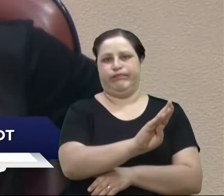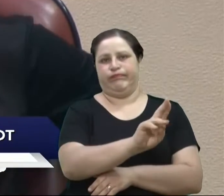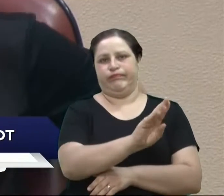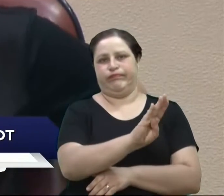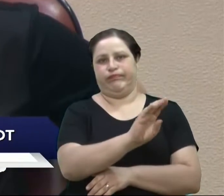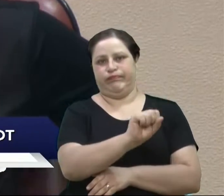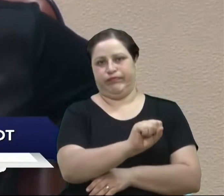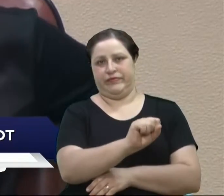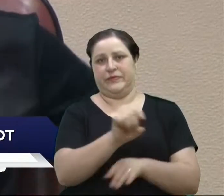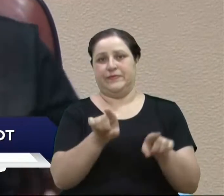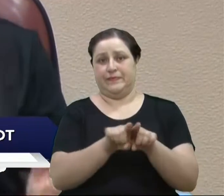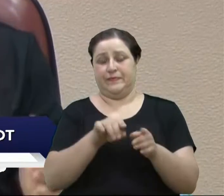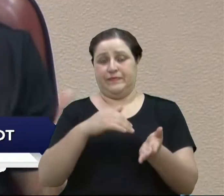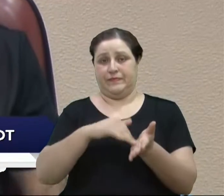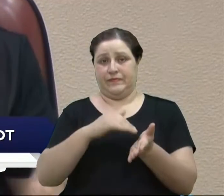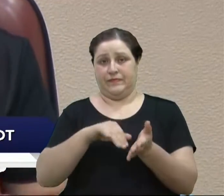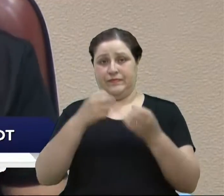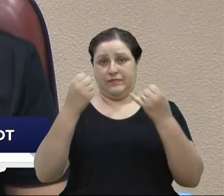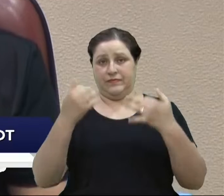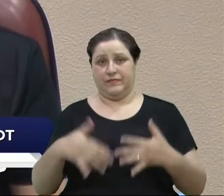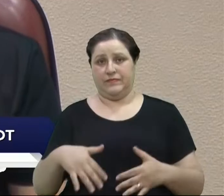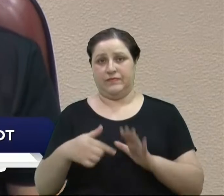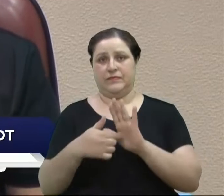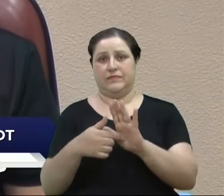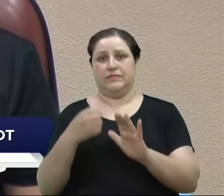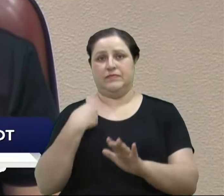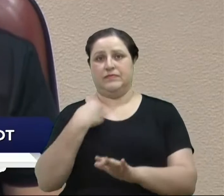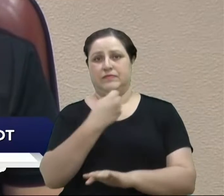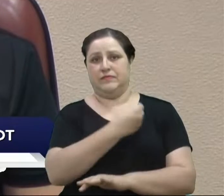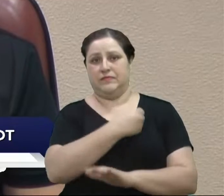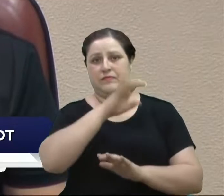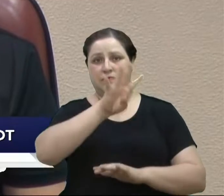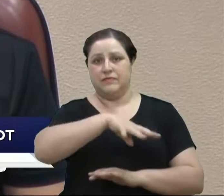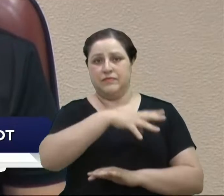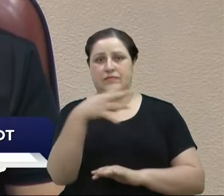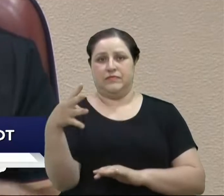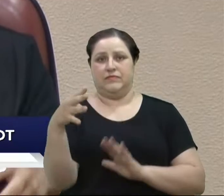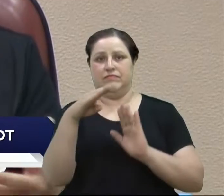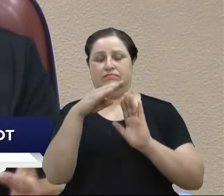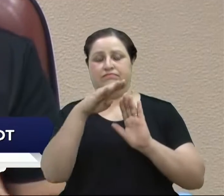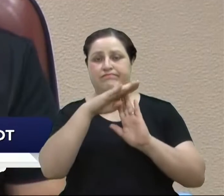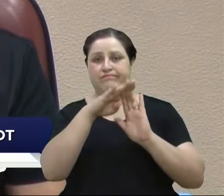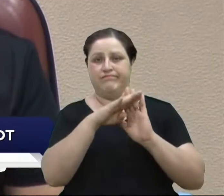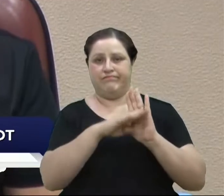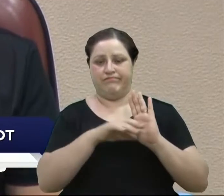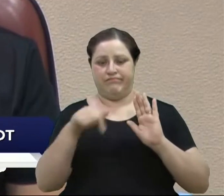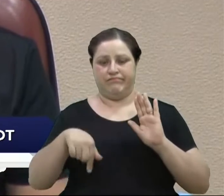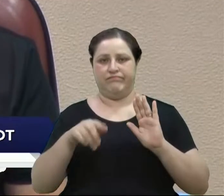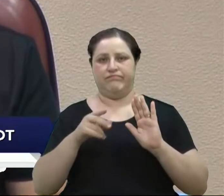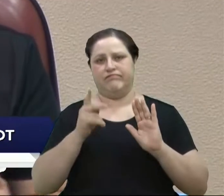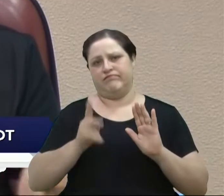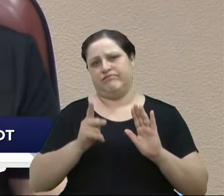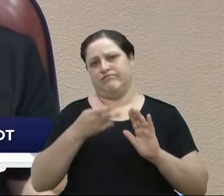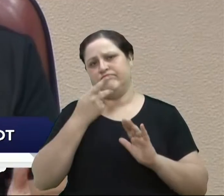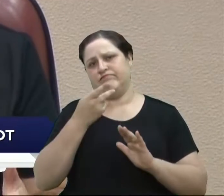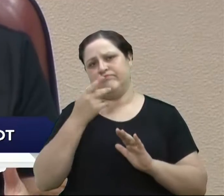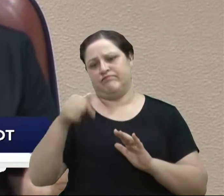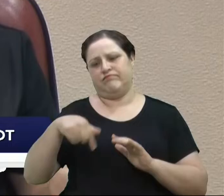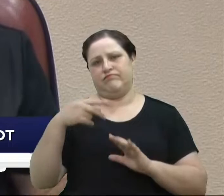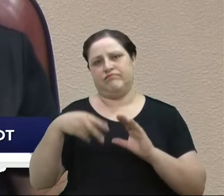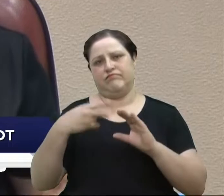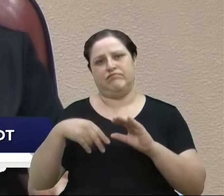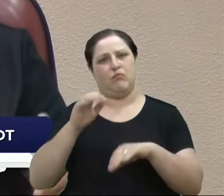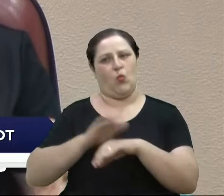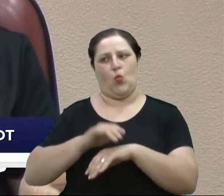sua fala também, que a gente possa elucidar alguns números que a gente repete aqui na Câmara, e que a gente sabe que não é culpa